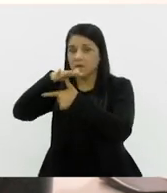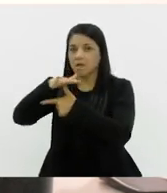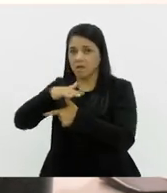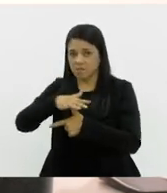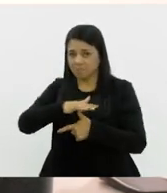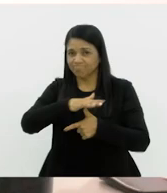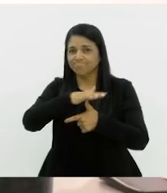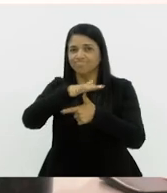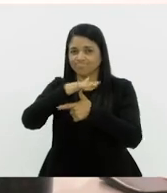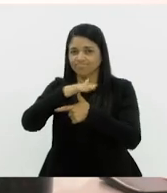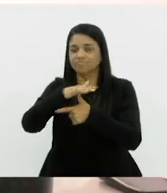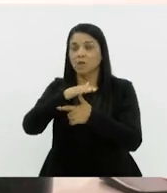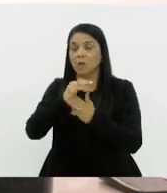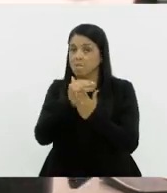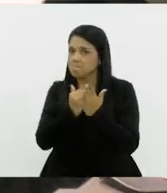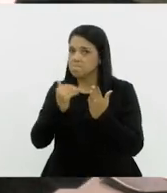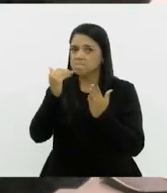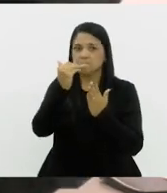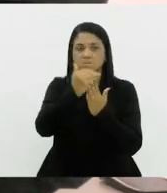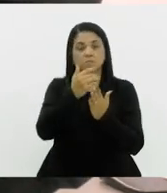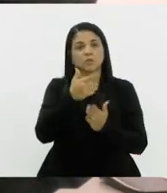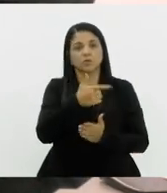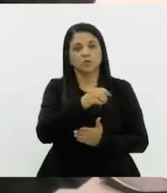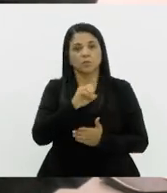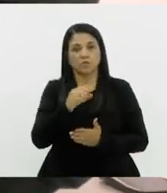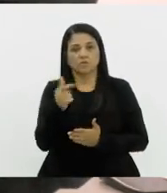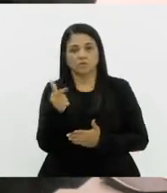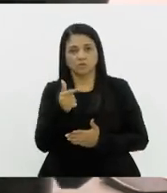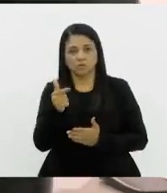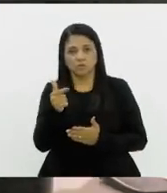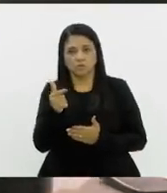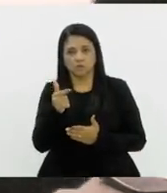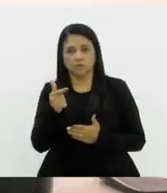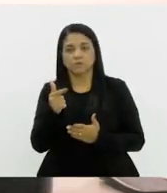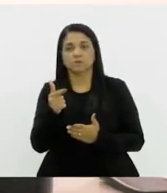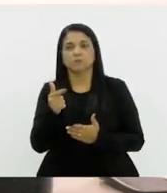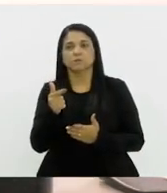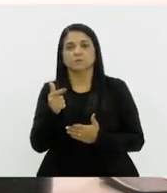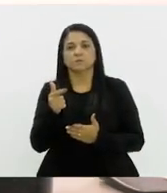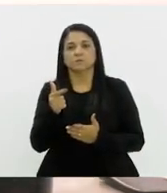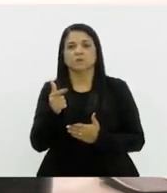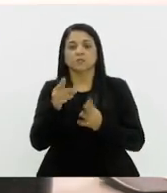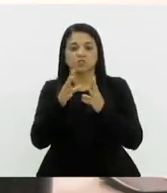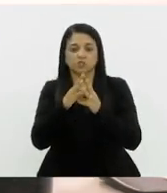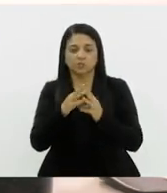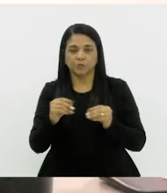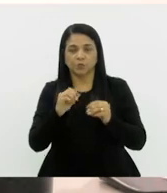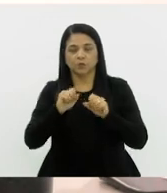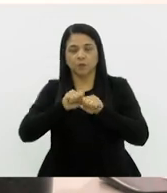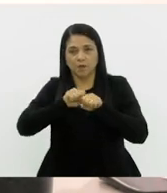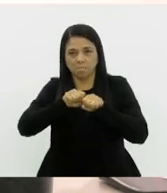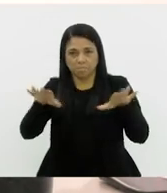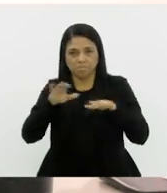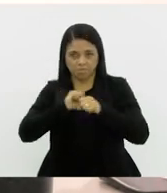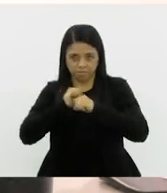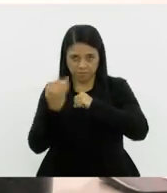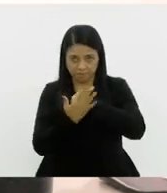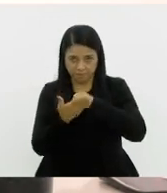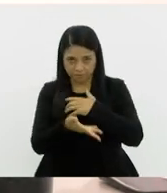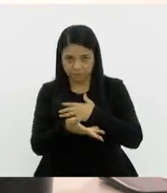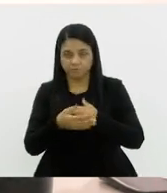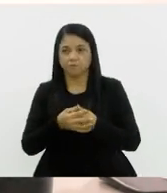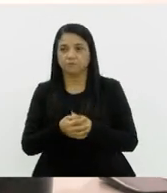a partir de 2022, quando estava acabando, diminuindo os efeitos da pandemia. Bem,